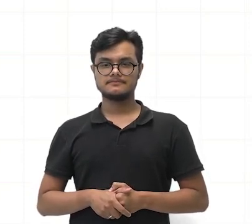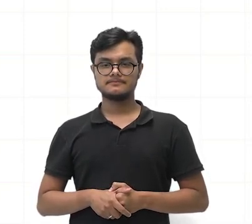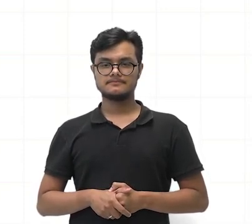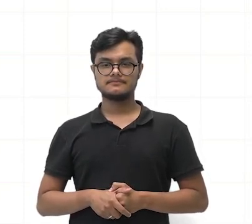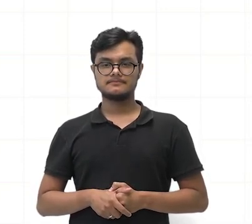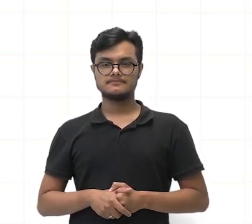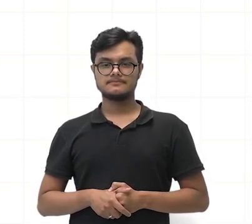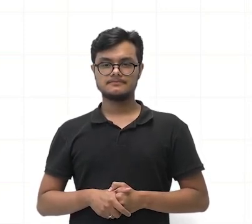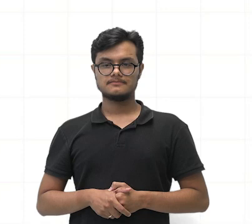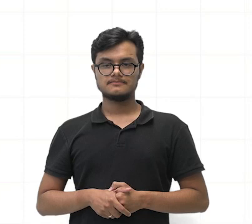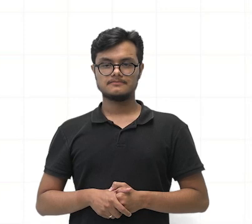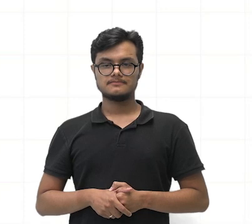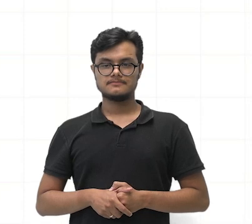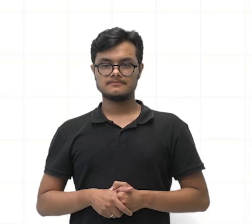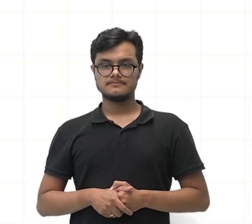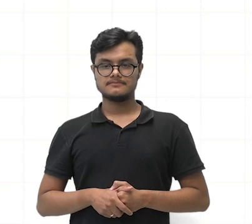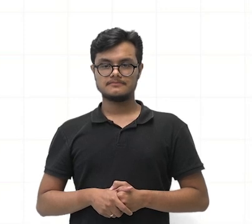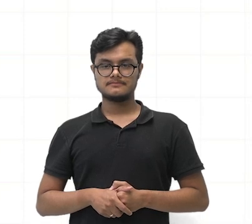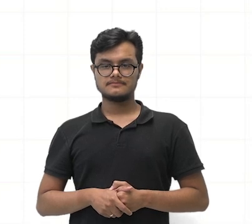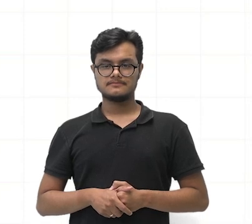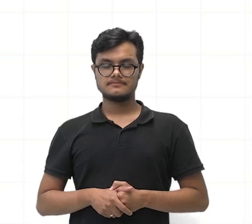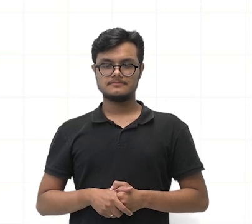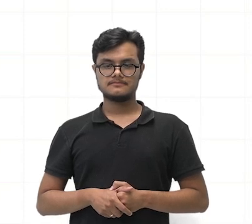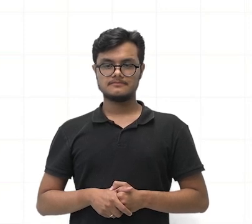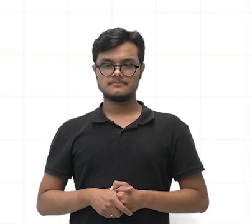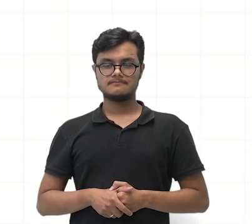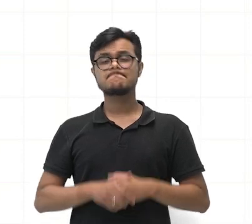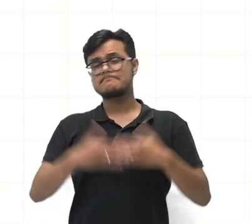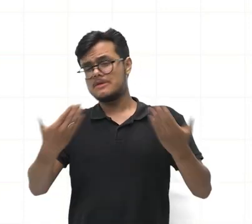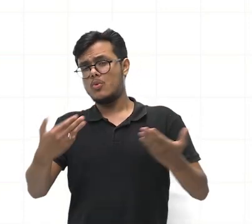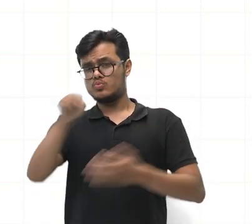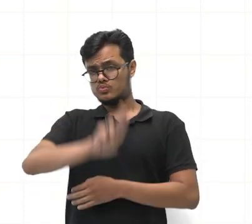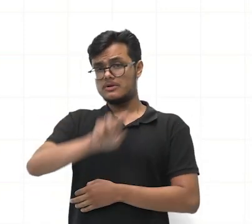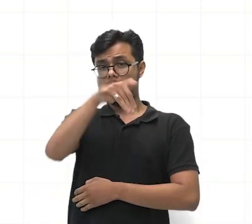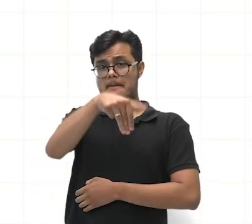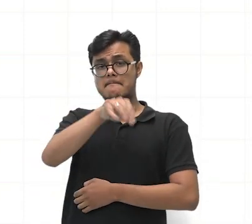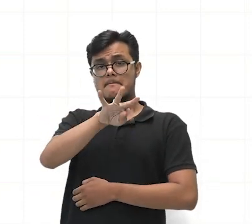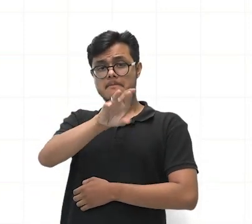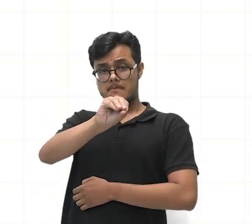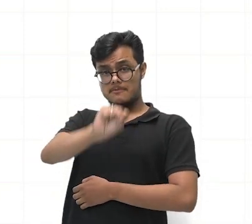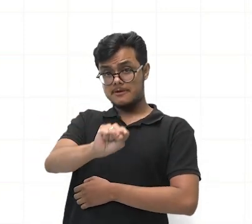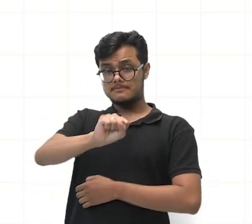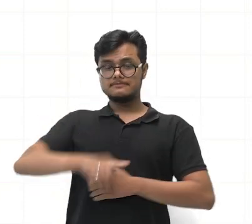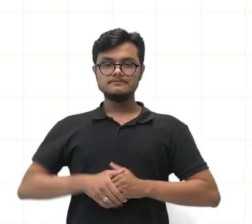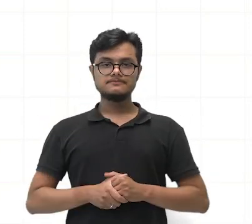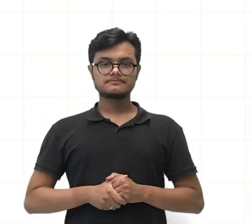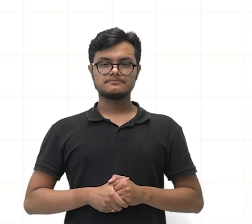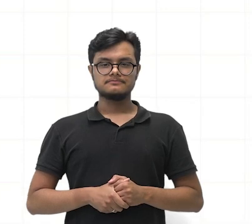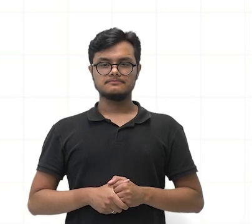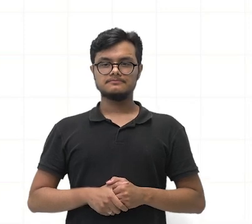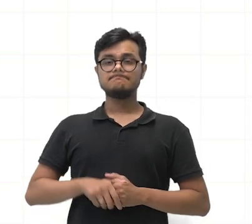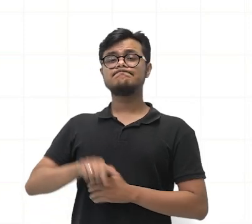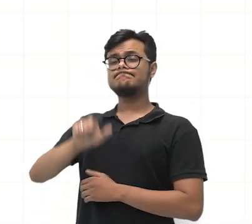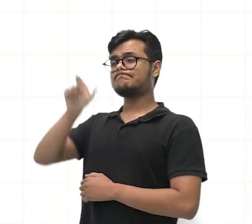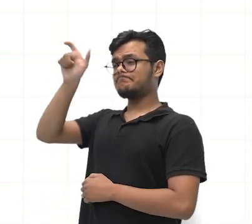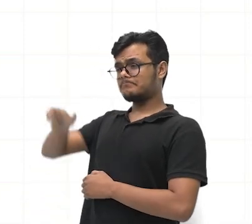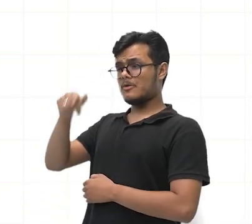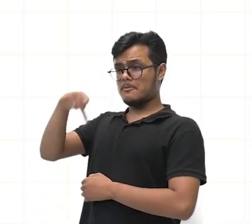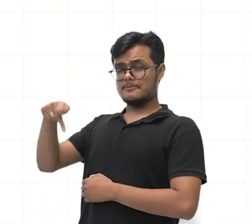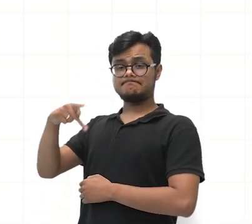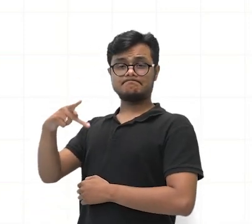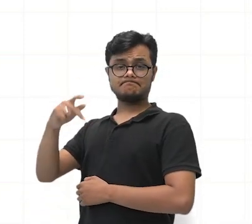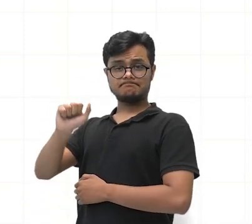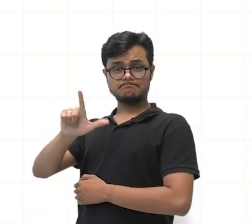1,85, ou melhor, 185 centímetros, tá bom? Mas vamos aceitar aí em metro, 1,85 metros de altura, e o professor Paulo